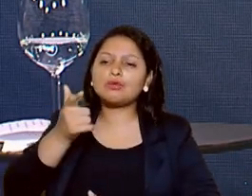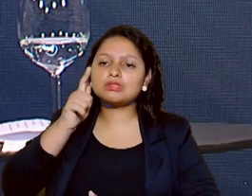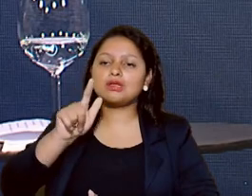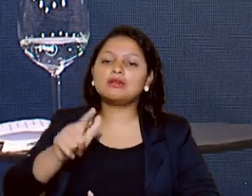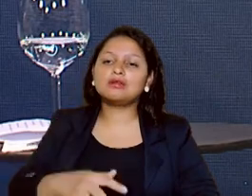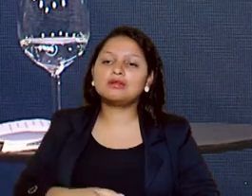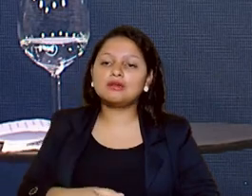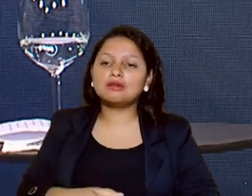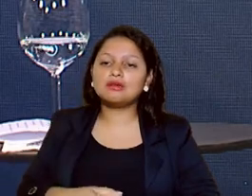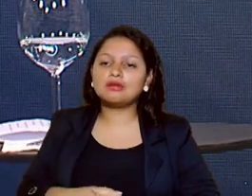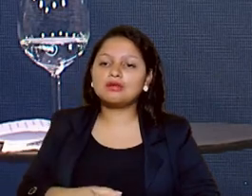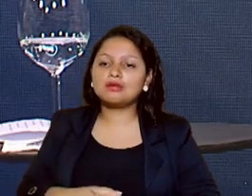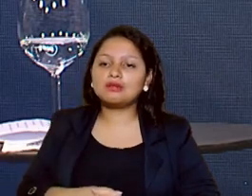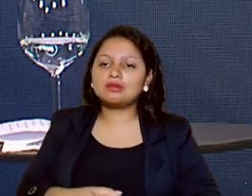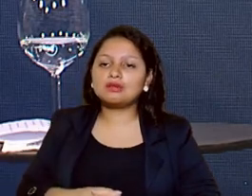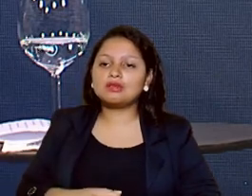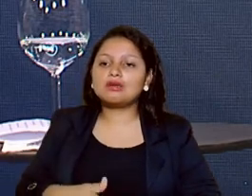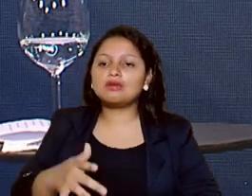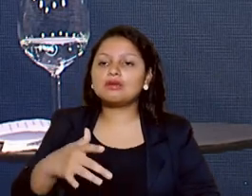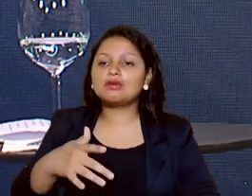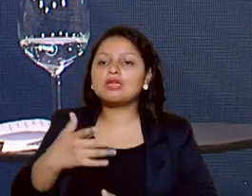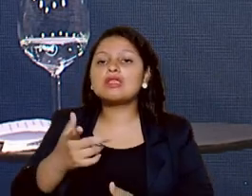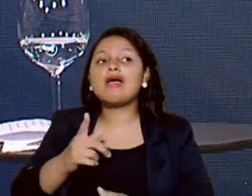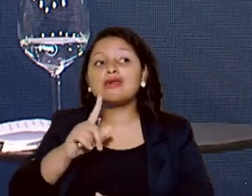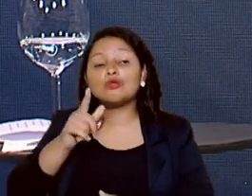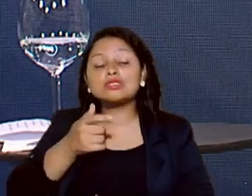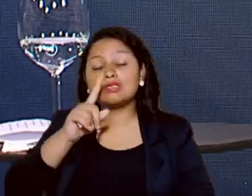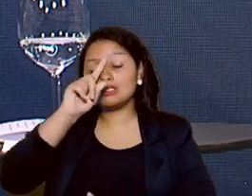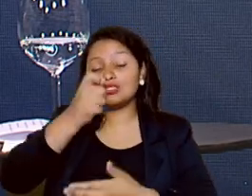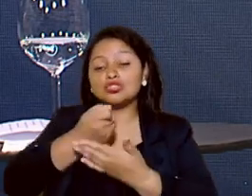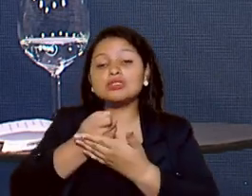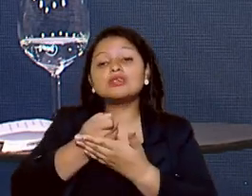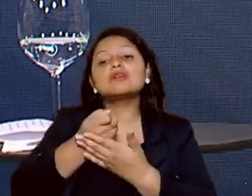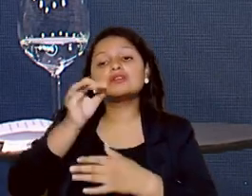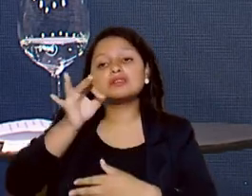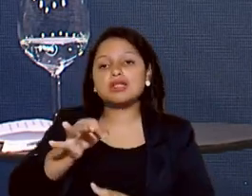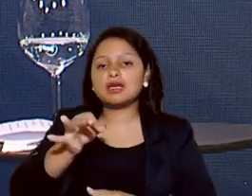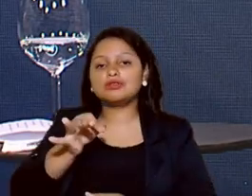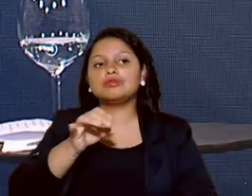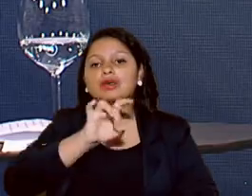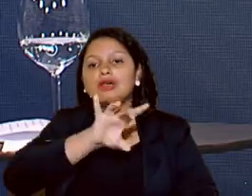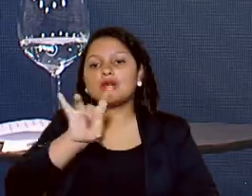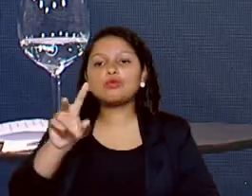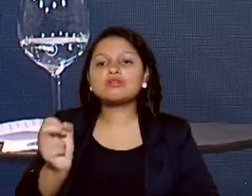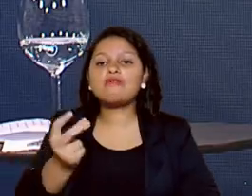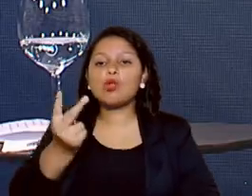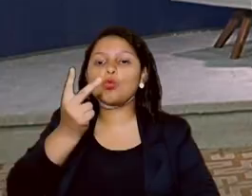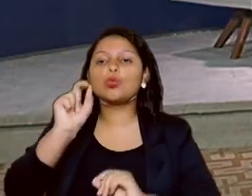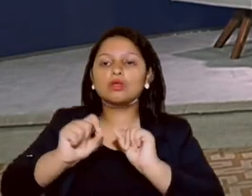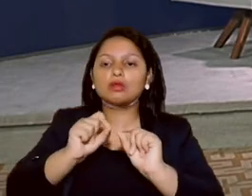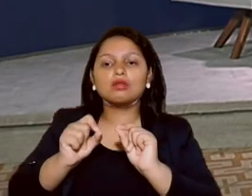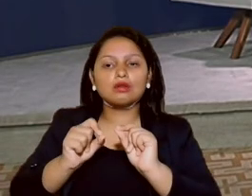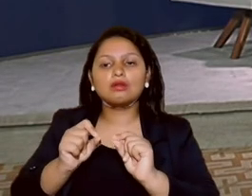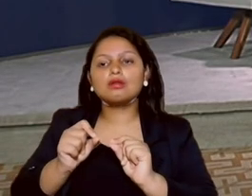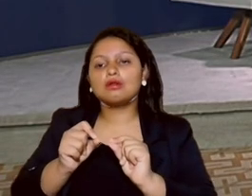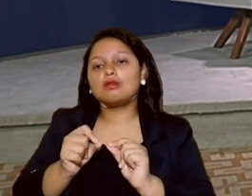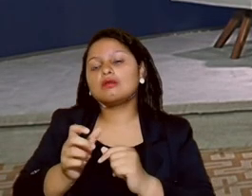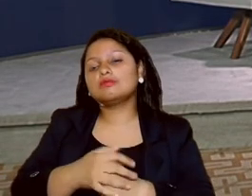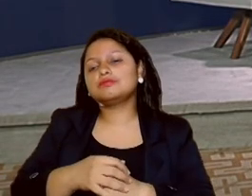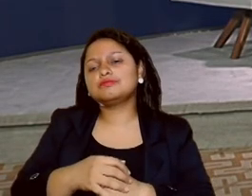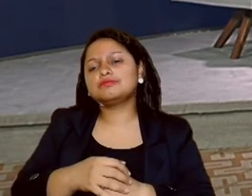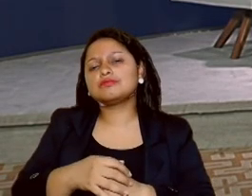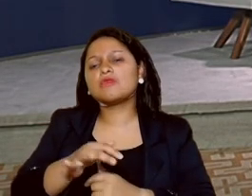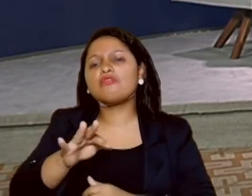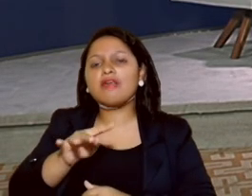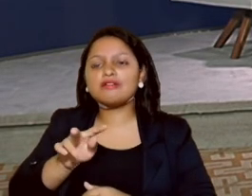capacidade de precificar inteligentemente isso que faz a diferença o resto é confete tá confete é legal tá certo todo